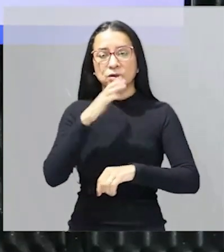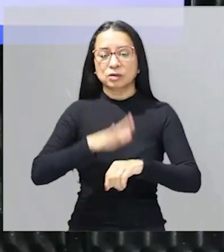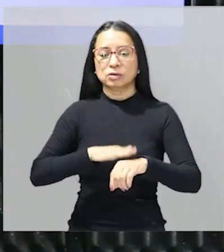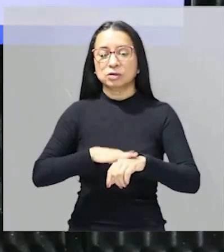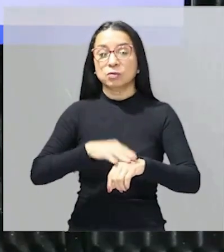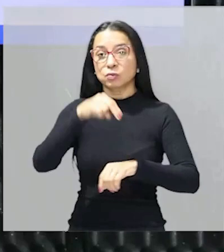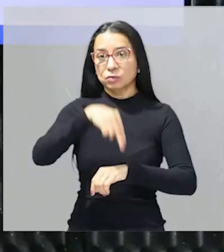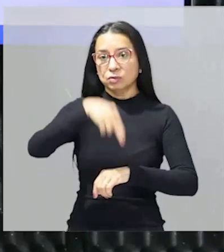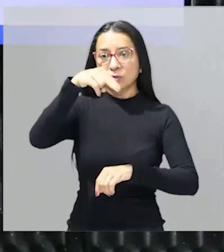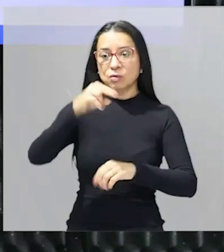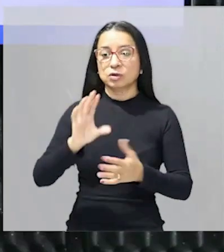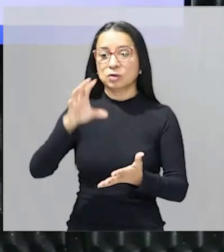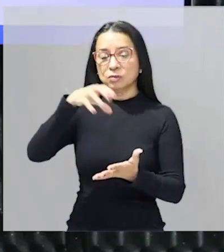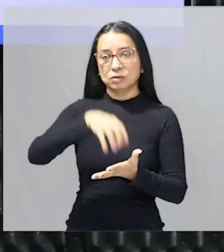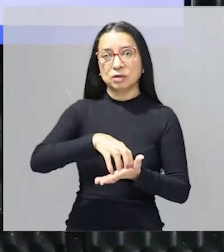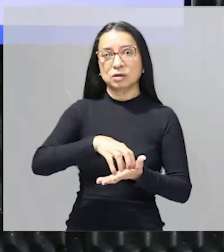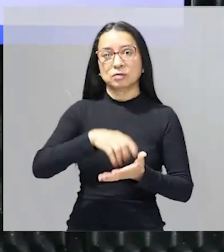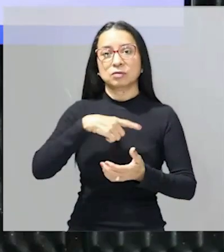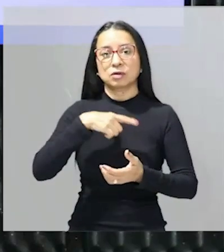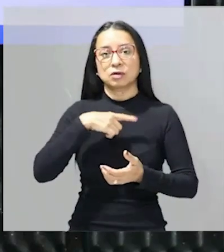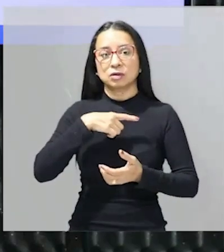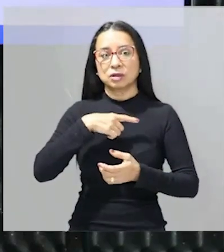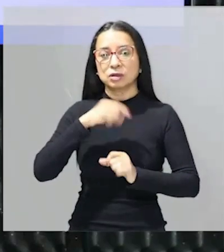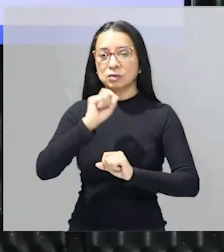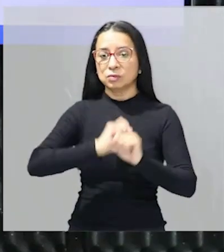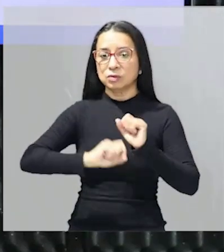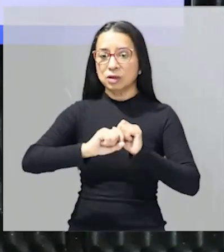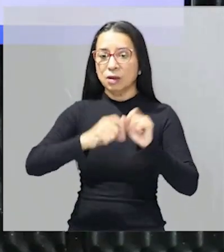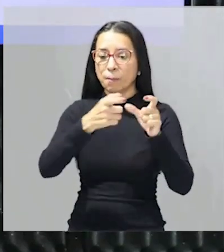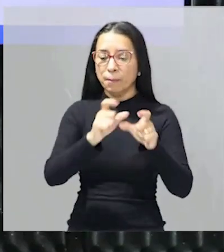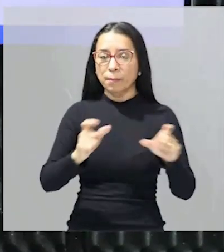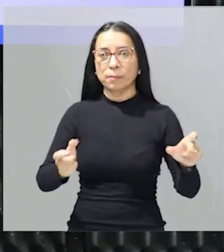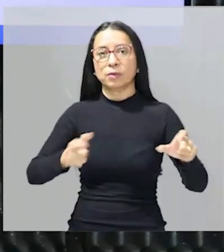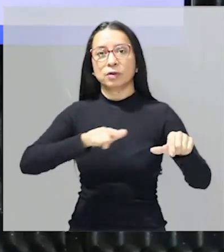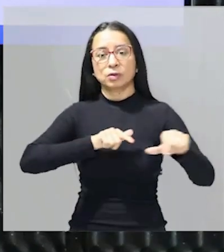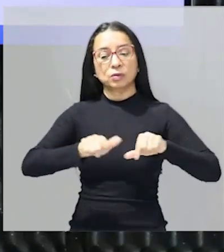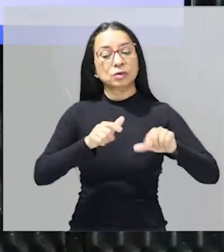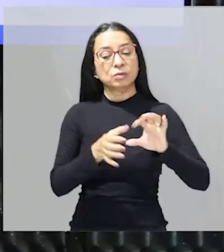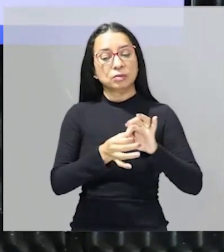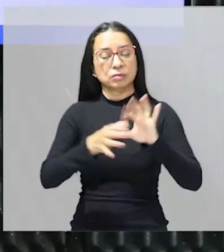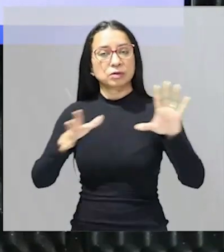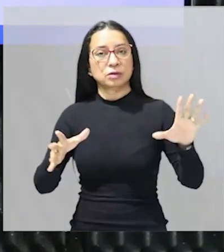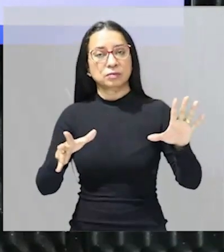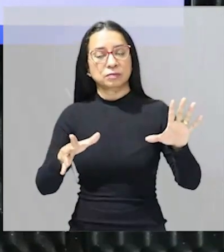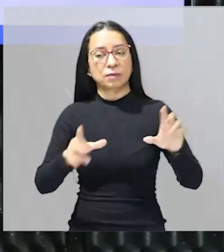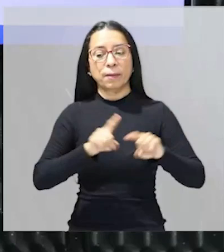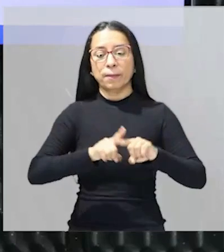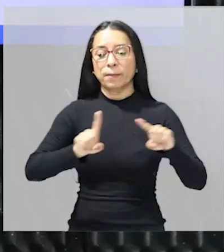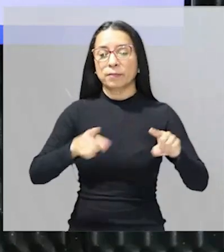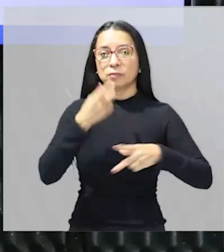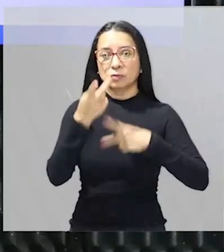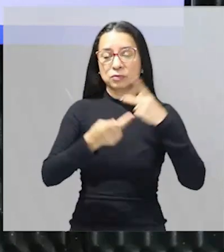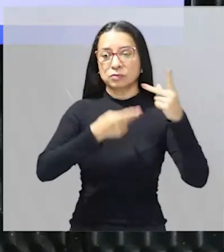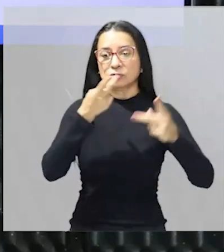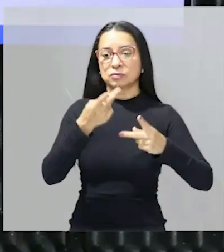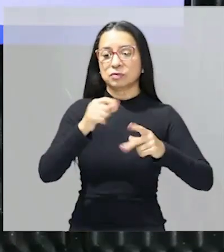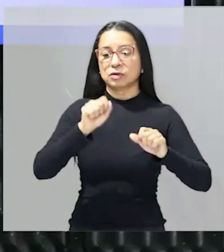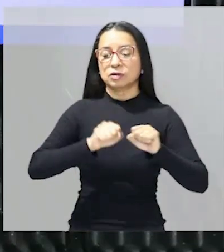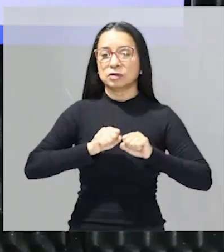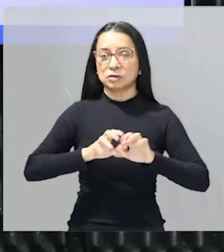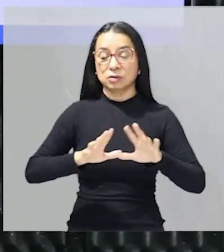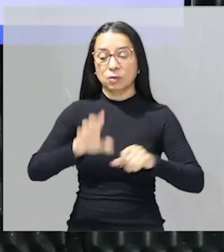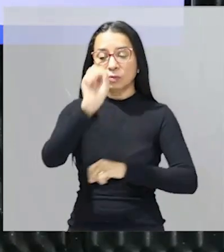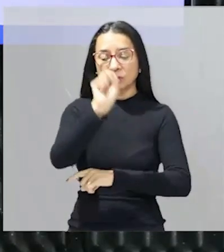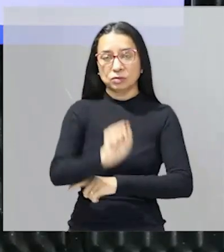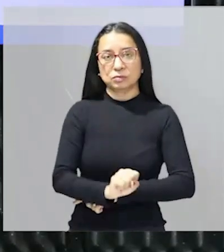povoamento, ali nós teremos o predomínio do trabalho livre, né? Mas quando você fala das colônias do sul, nós já vamos ter o predomínio